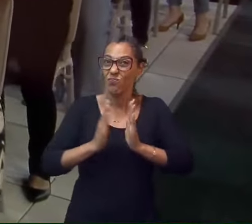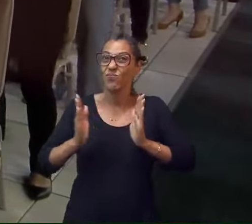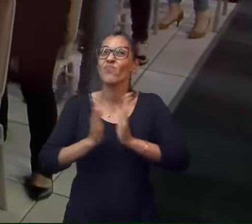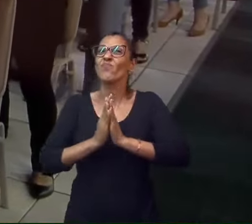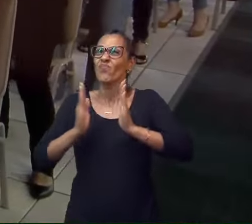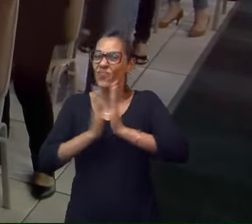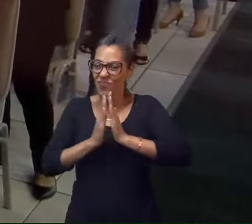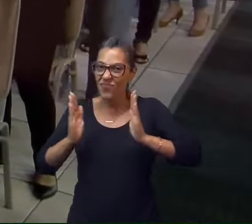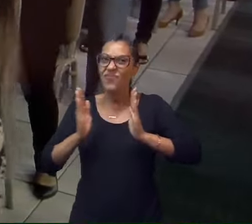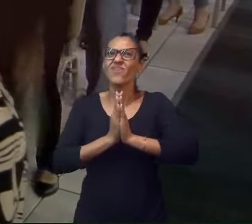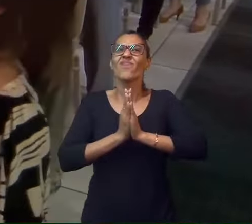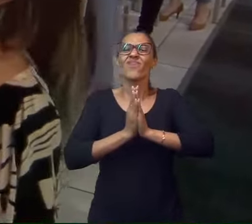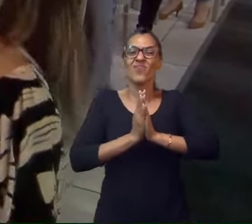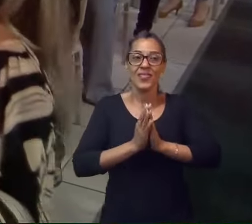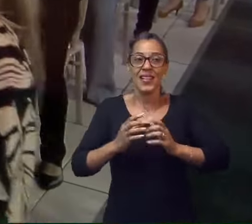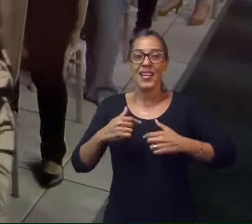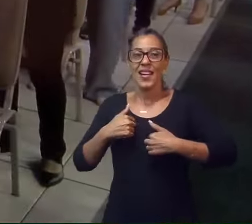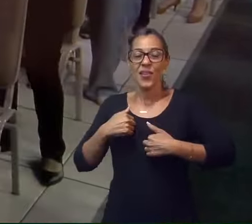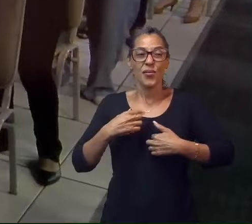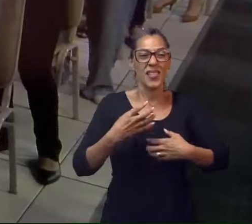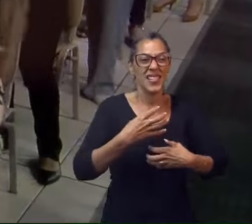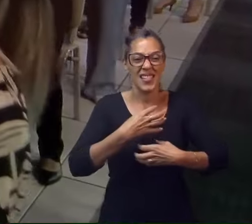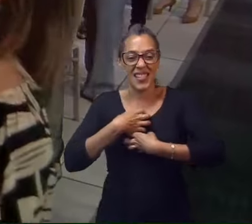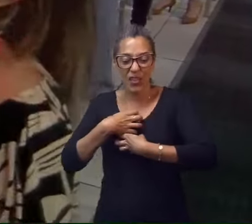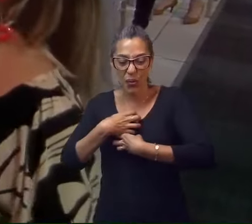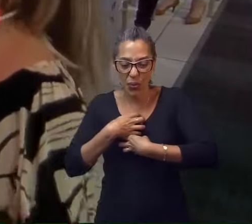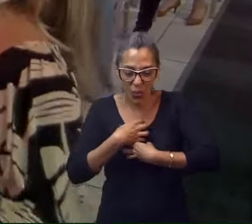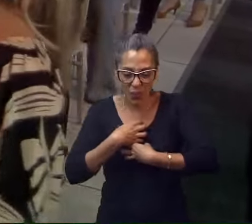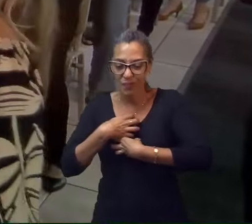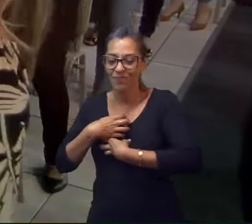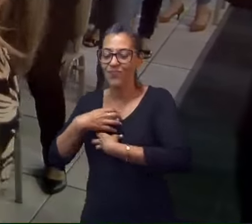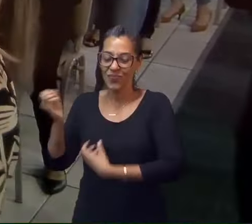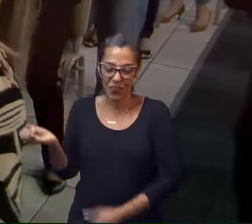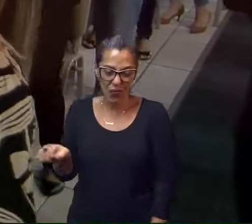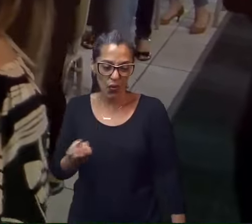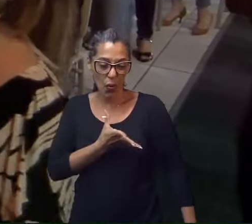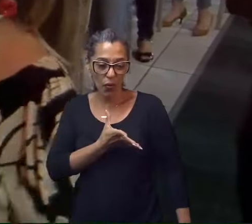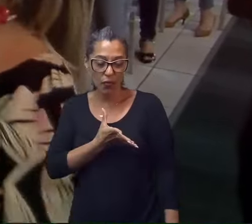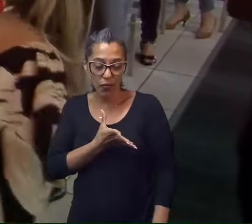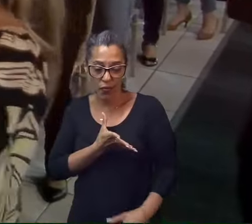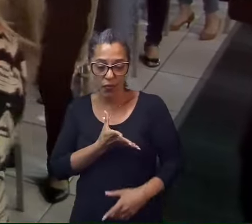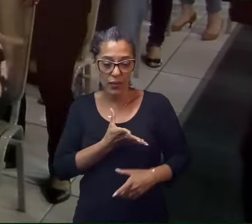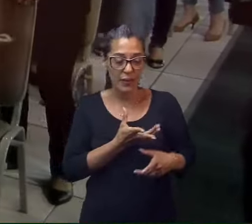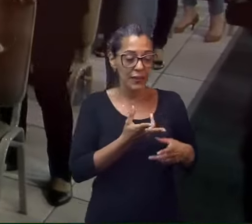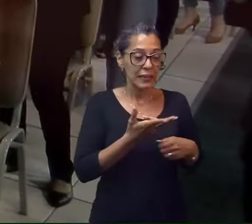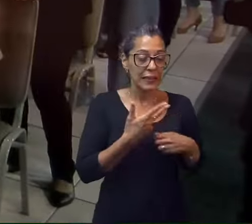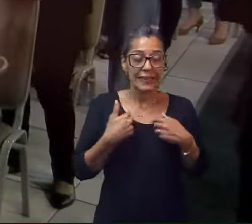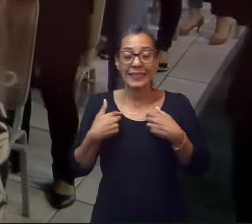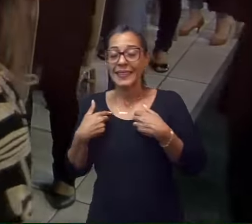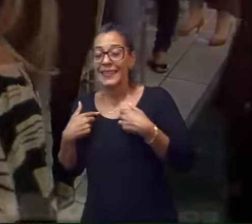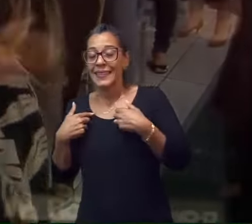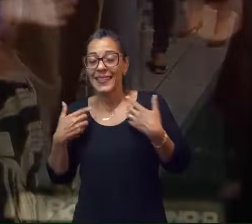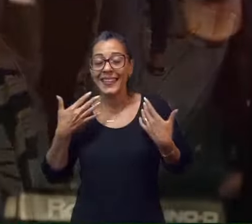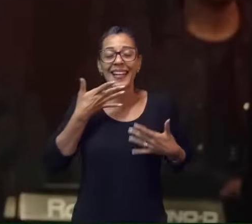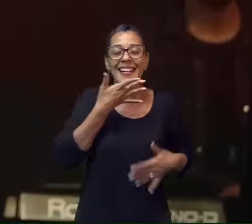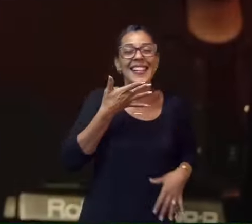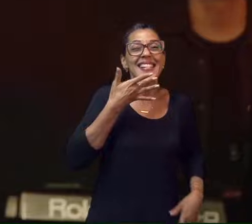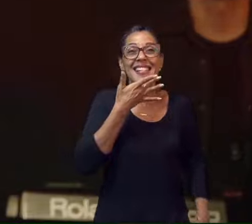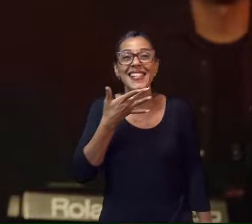novo algo novo sempre acontece quando eu começo a orar